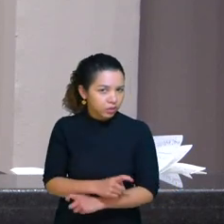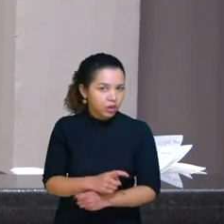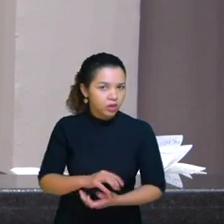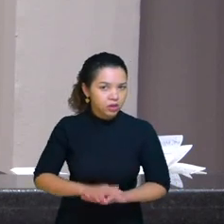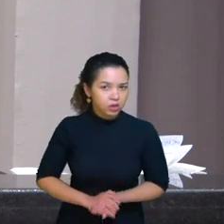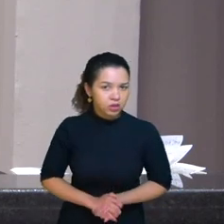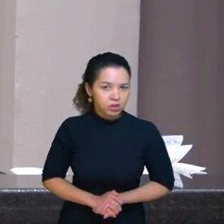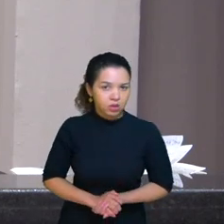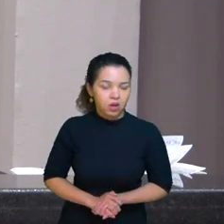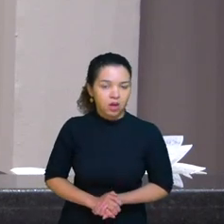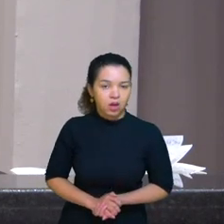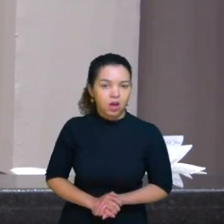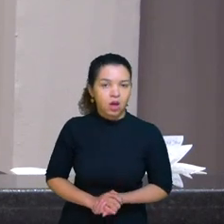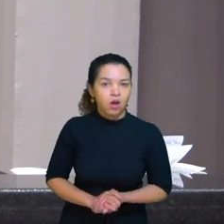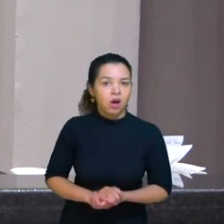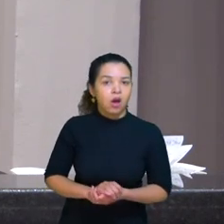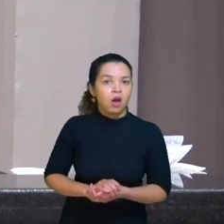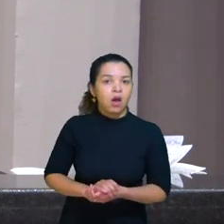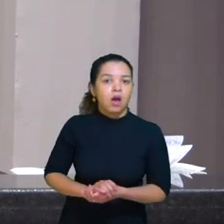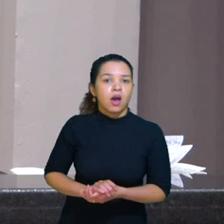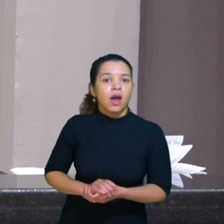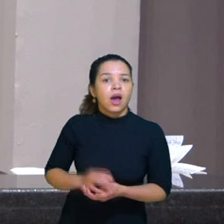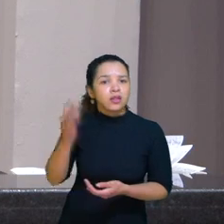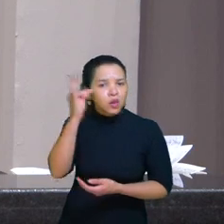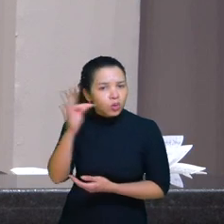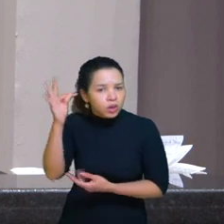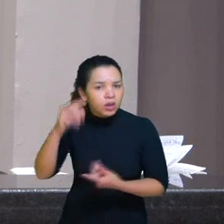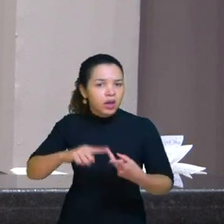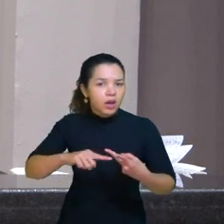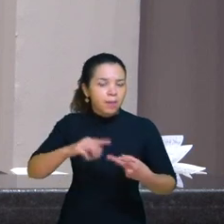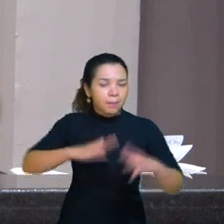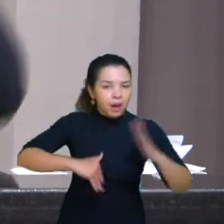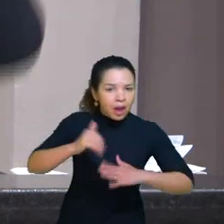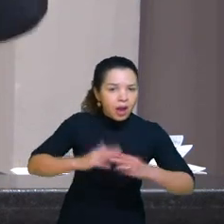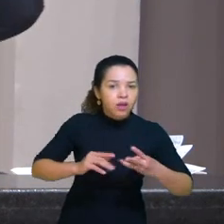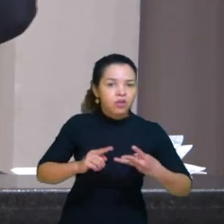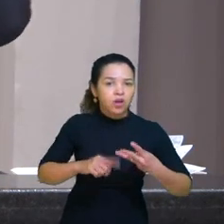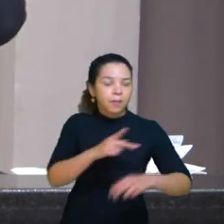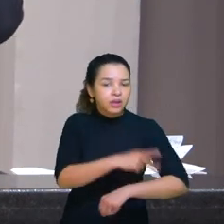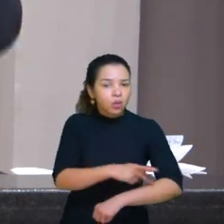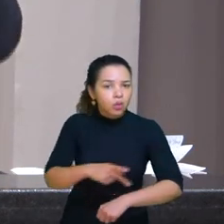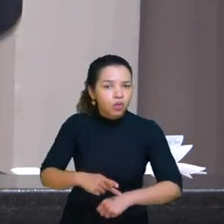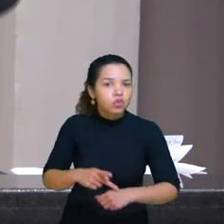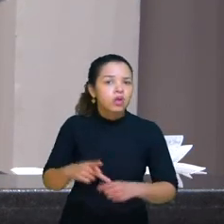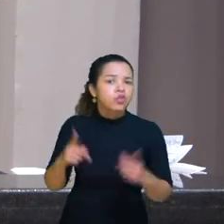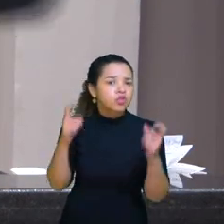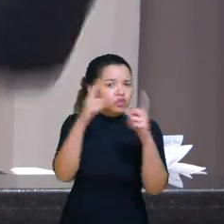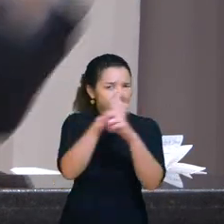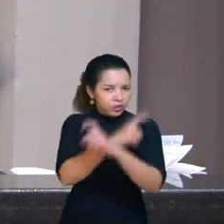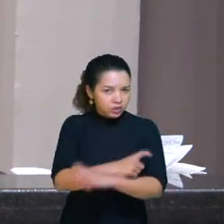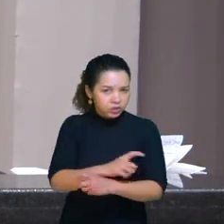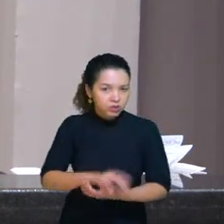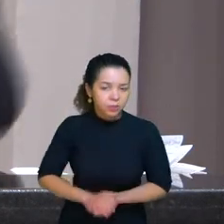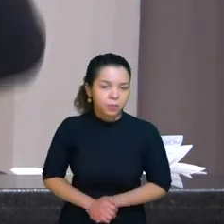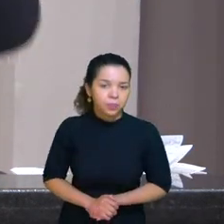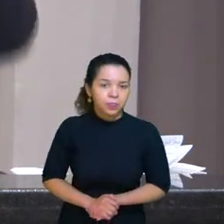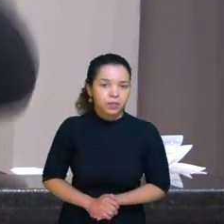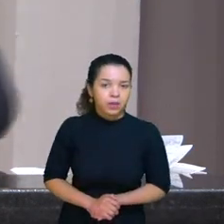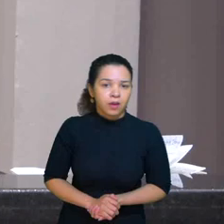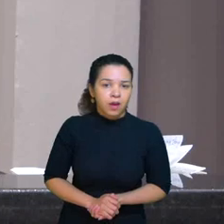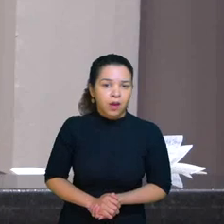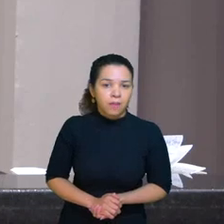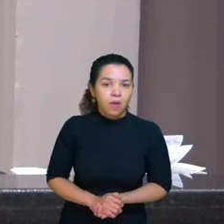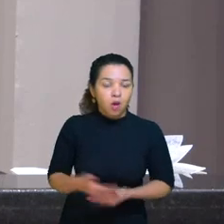isso é um desafio a orientação teoria e prática pedagógica né então quando eu estou lá eu tô lá na primeira fase da pedagogia